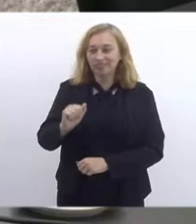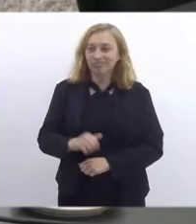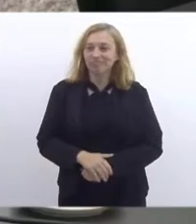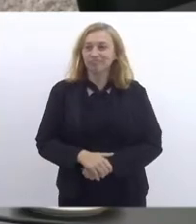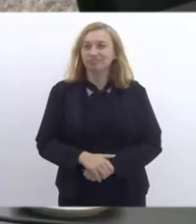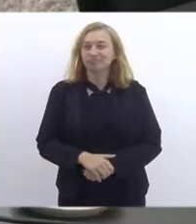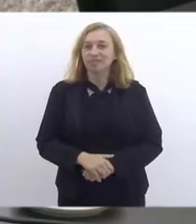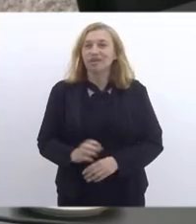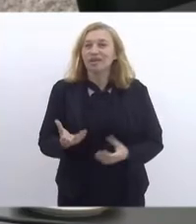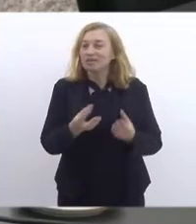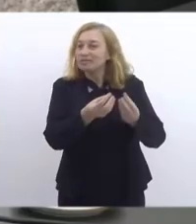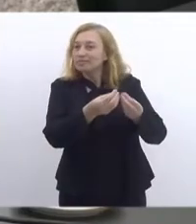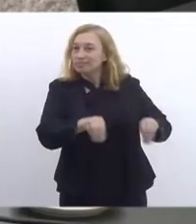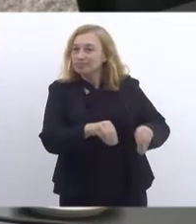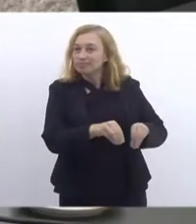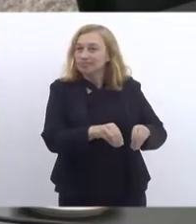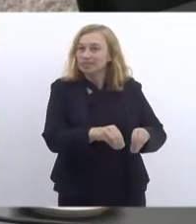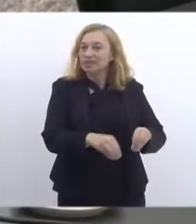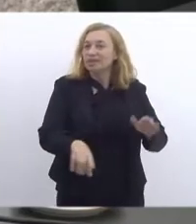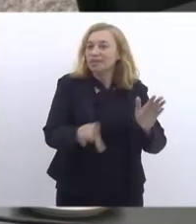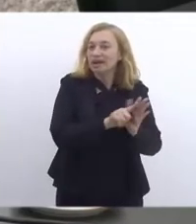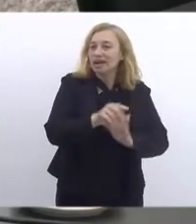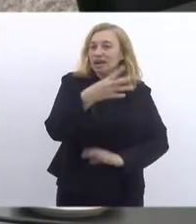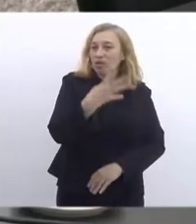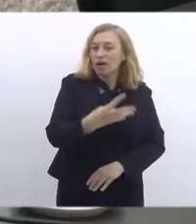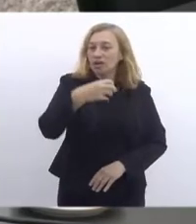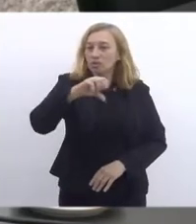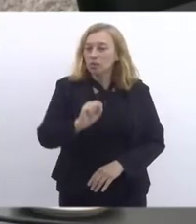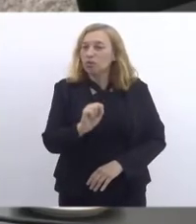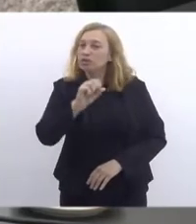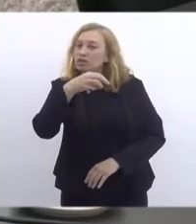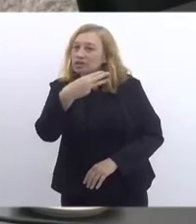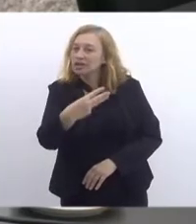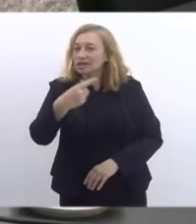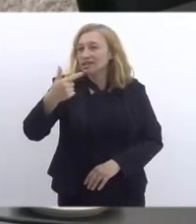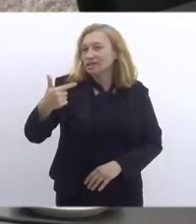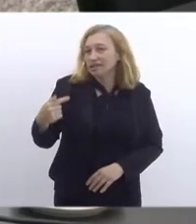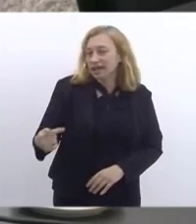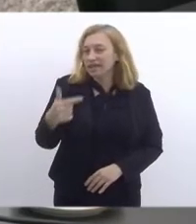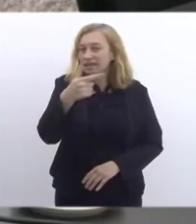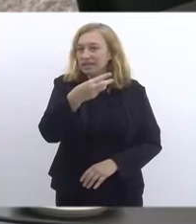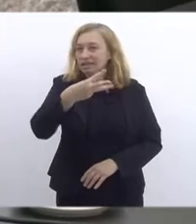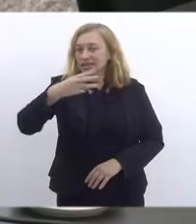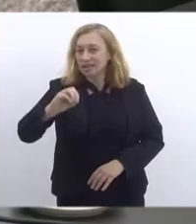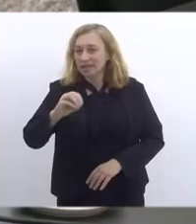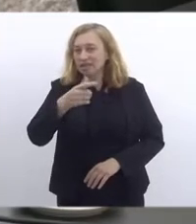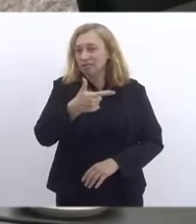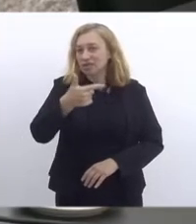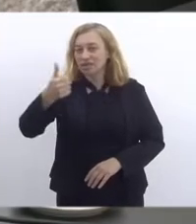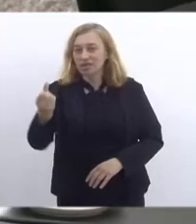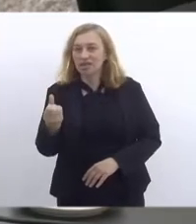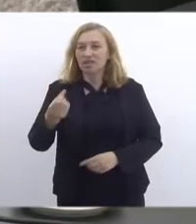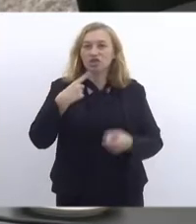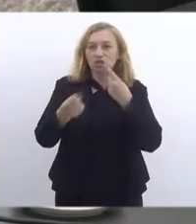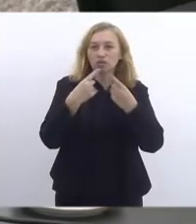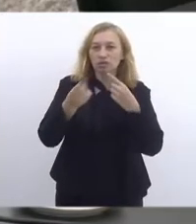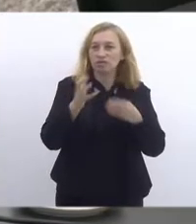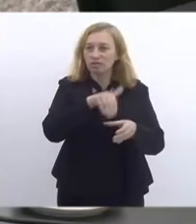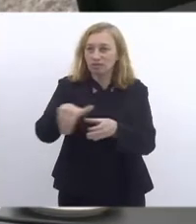O parecer é pela prejudicabilidade pela lei 4837, 30 de agosto de 2006. Em discussão e em votação